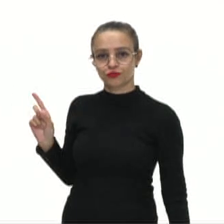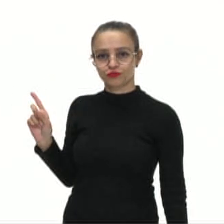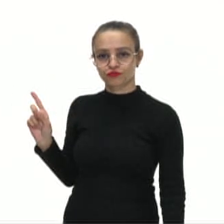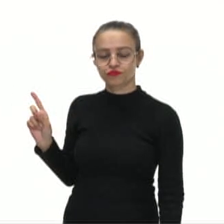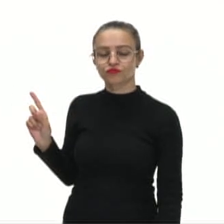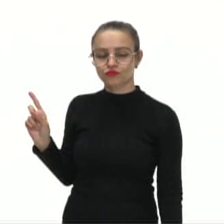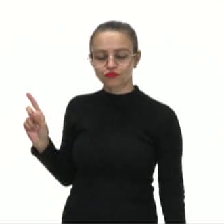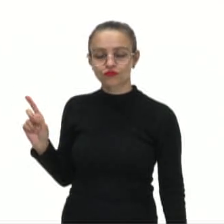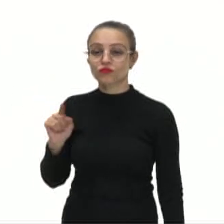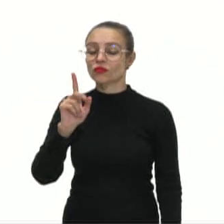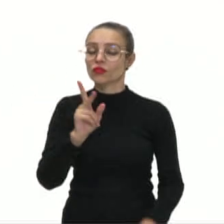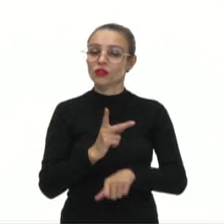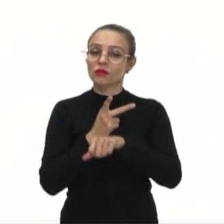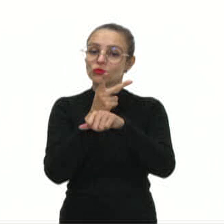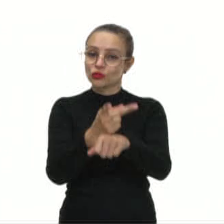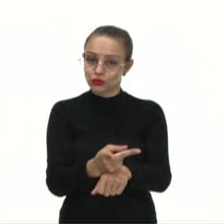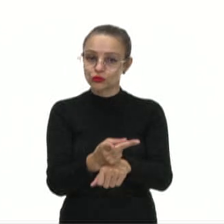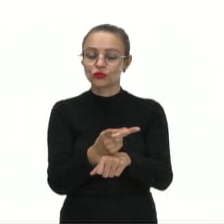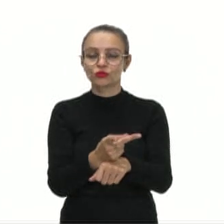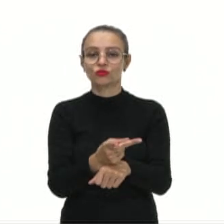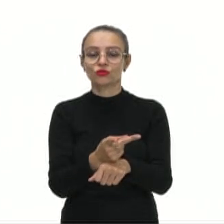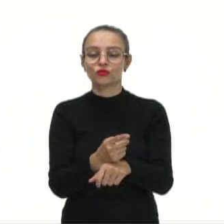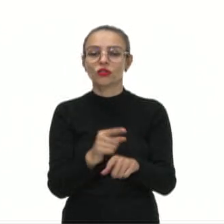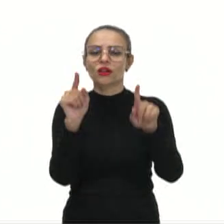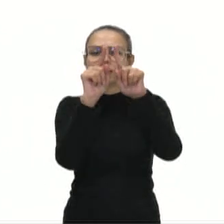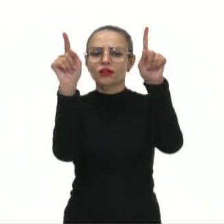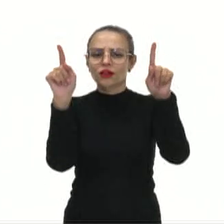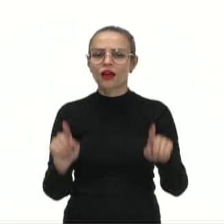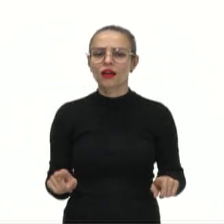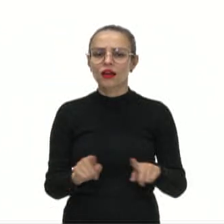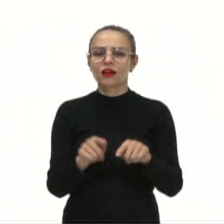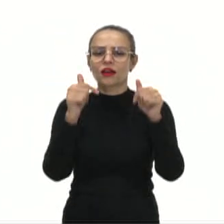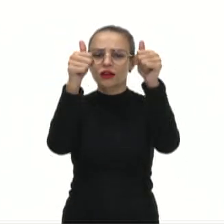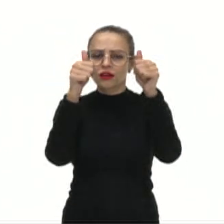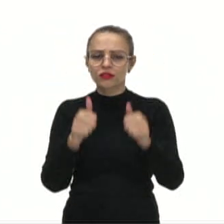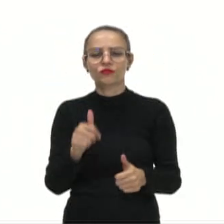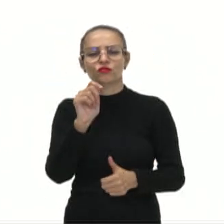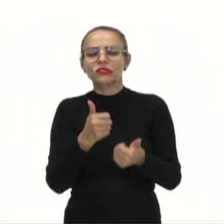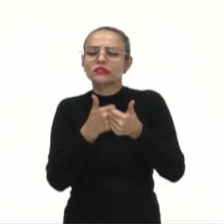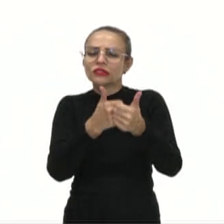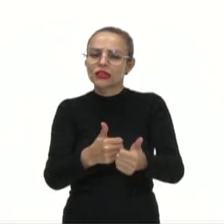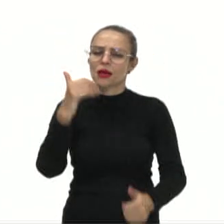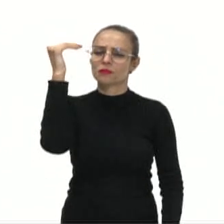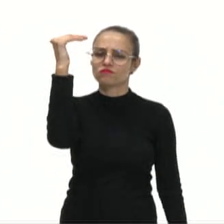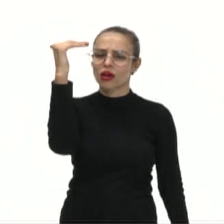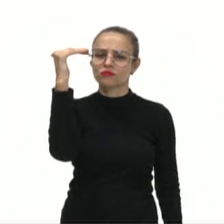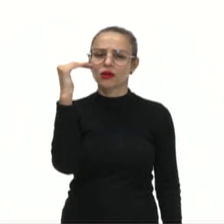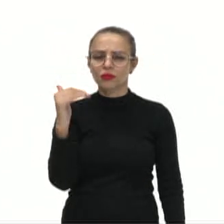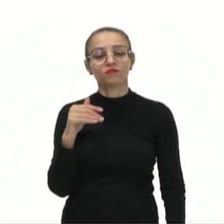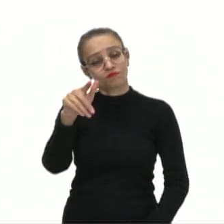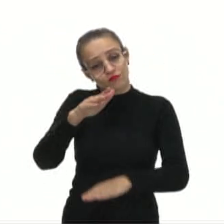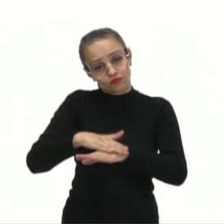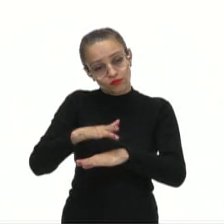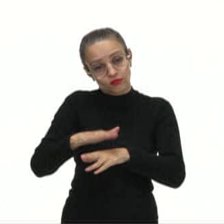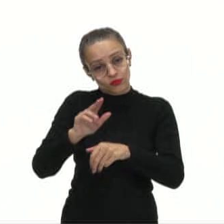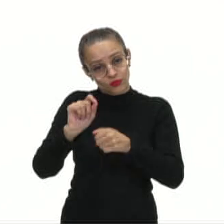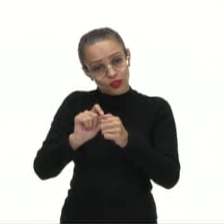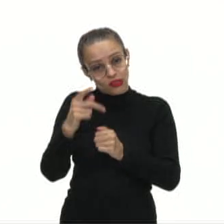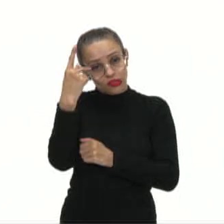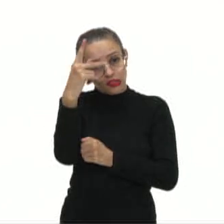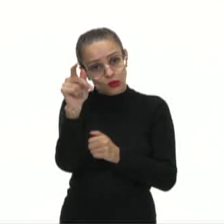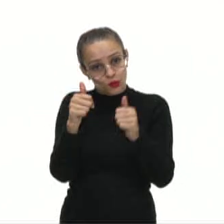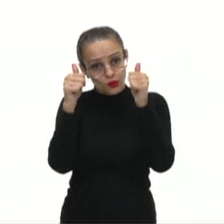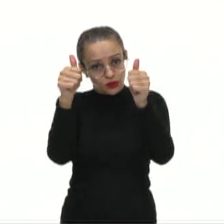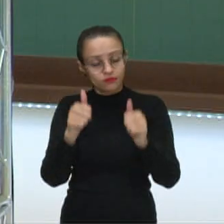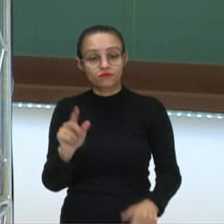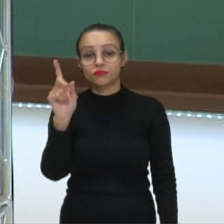www.canva.com. Busque por um template de cartazes. Siga o passo a passo e faça seu cartaz. Não